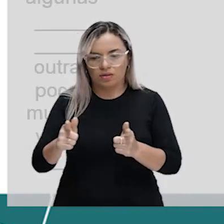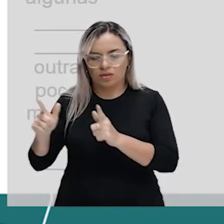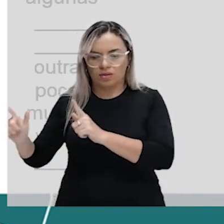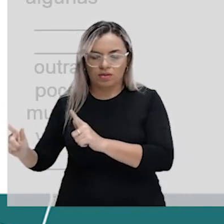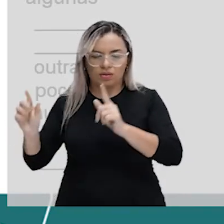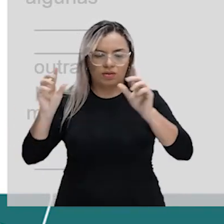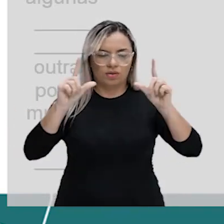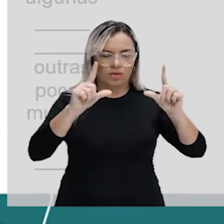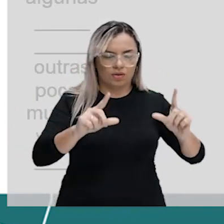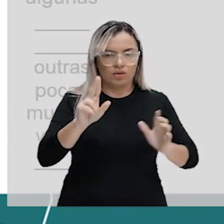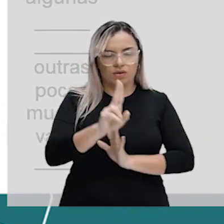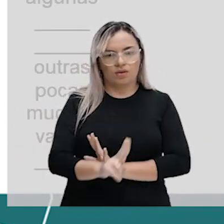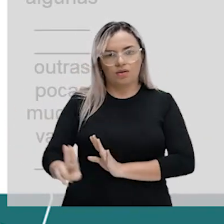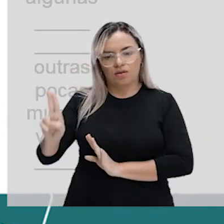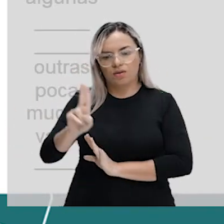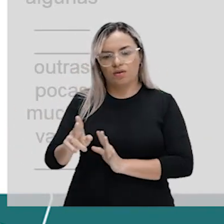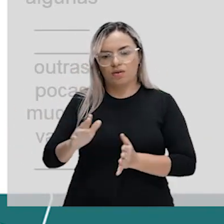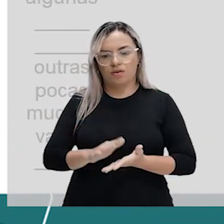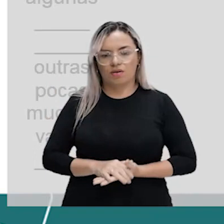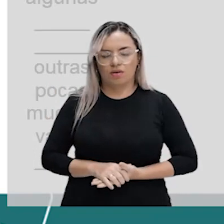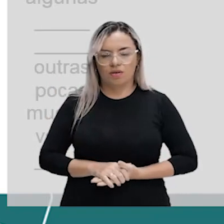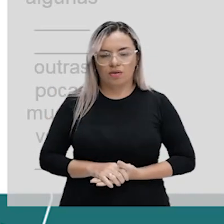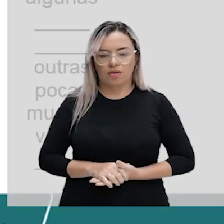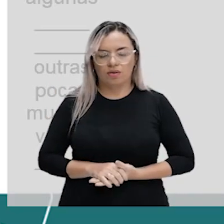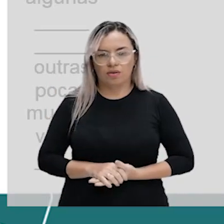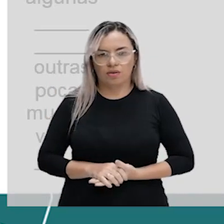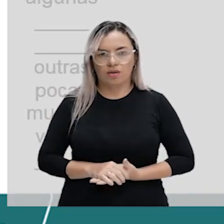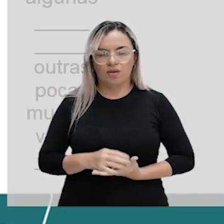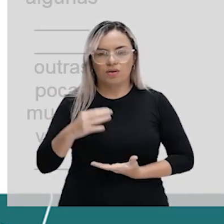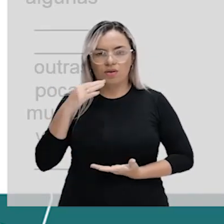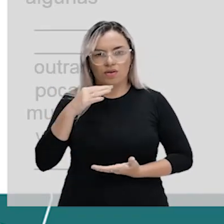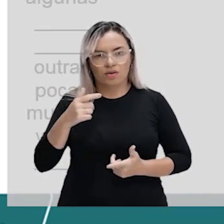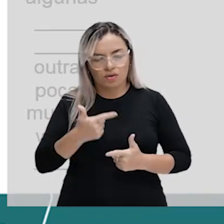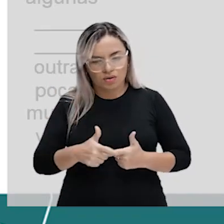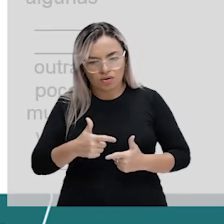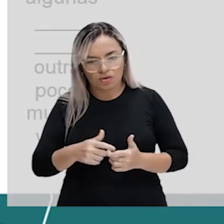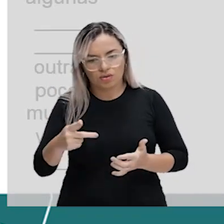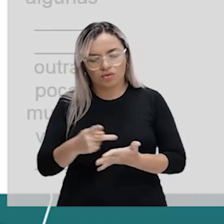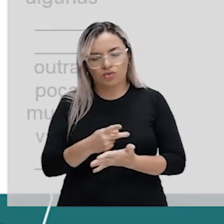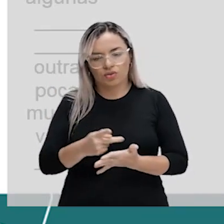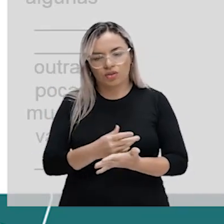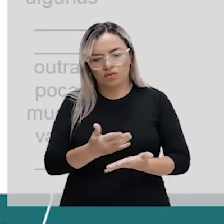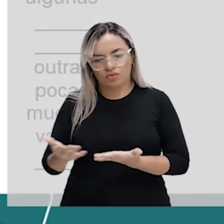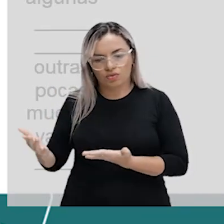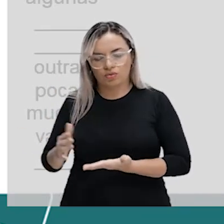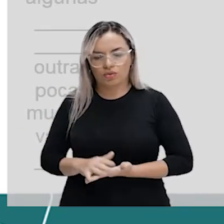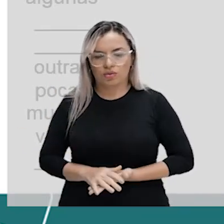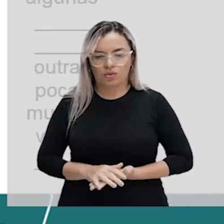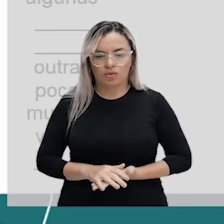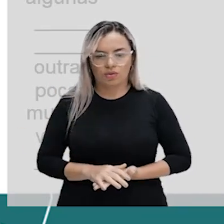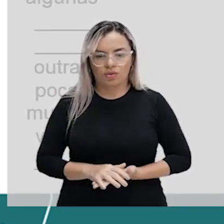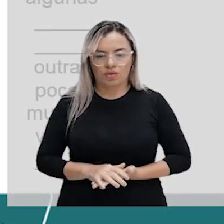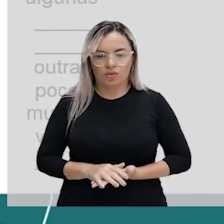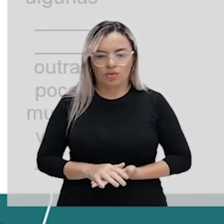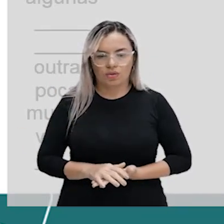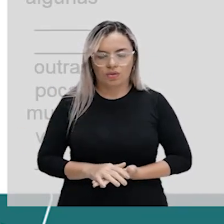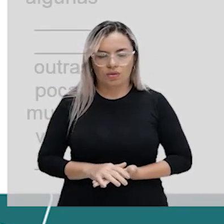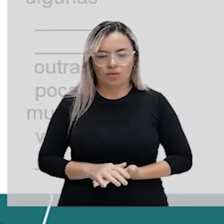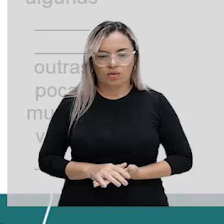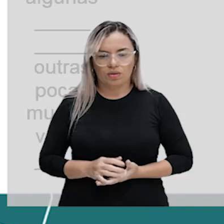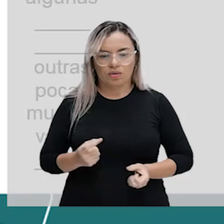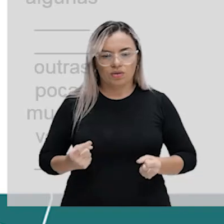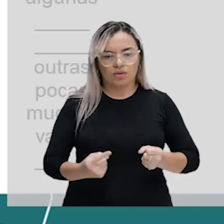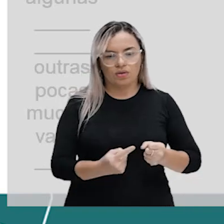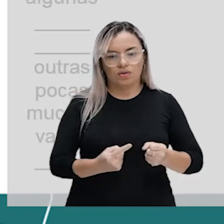já vem um defeito de fábrica, tá? Então, no masculino singular, eu tenho algum, alguno,